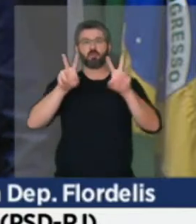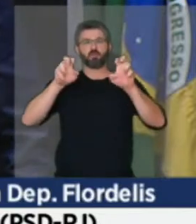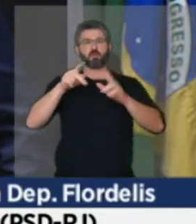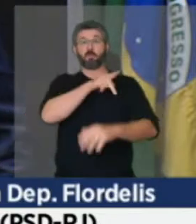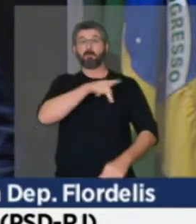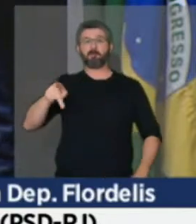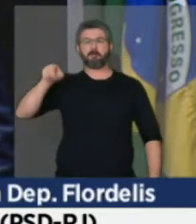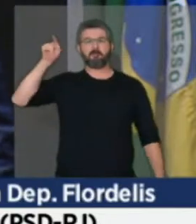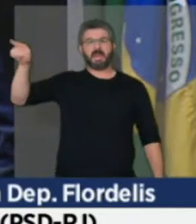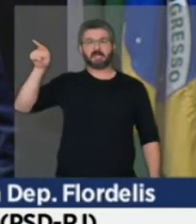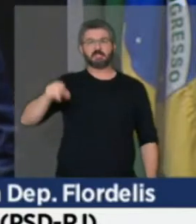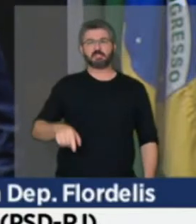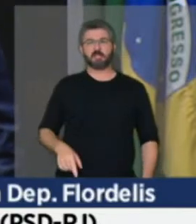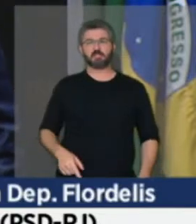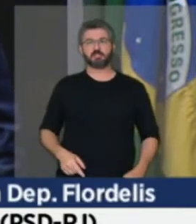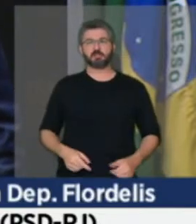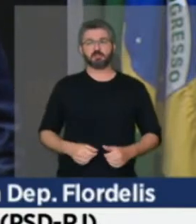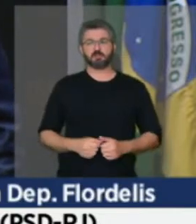desta casa.